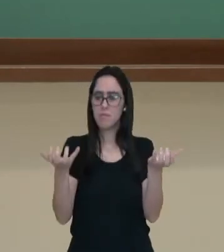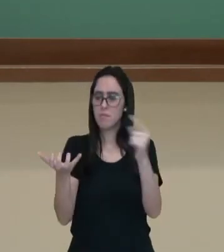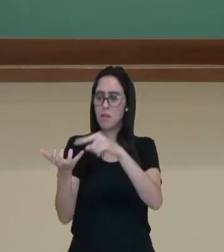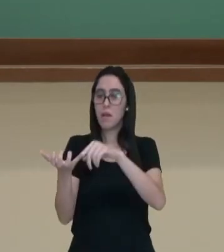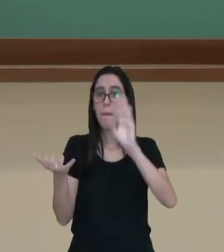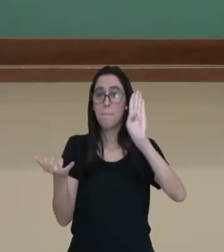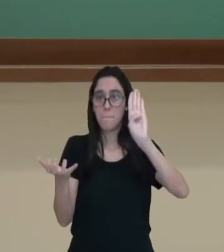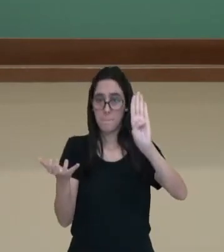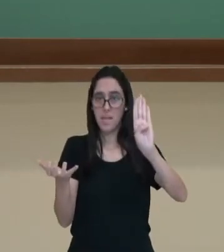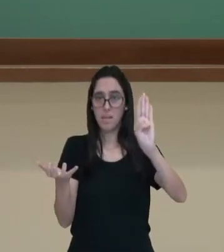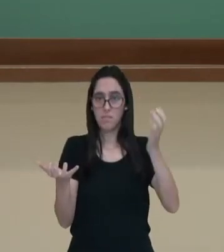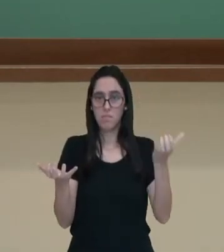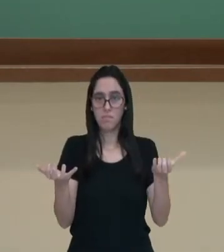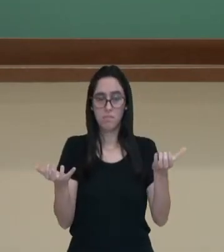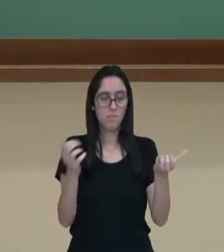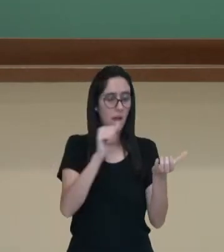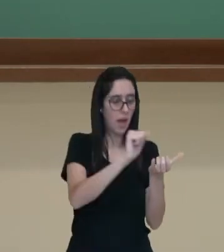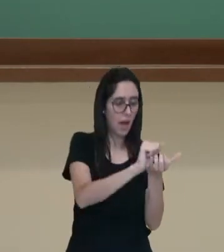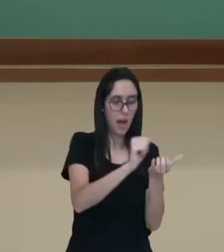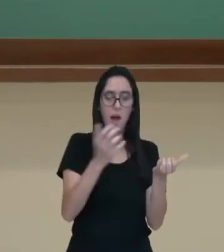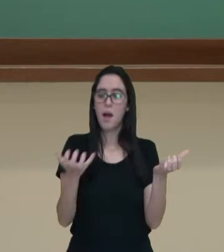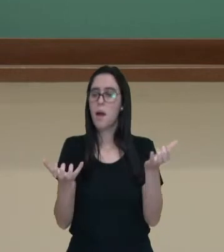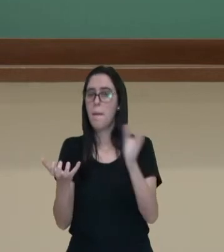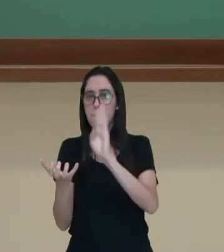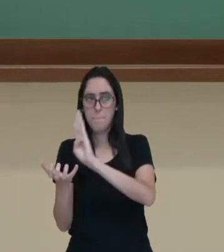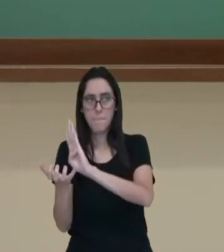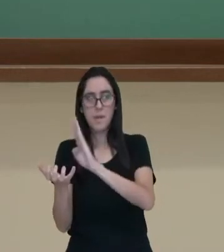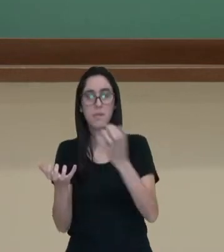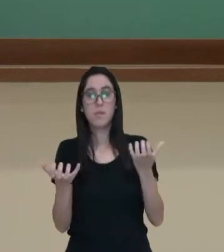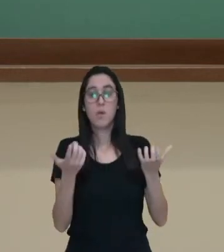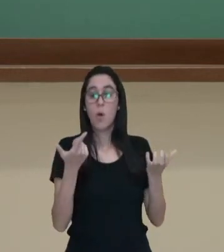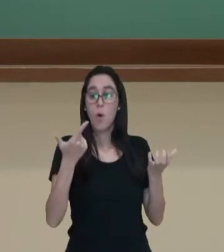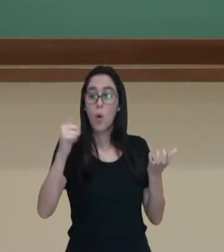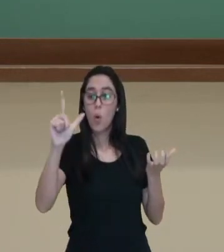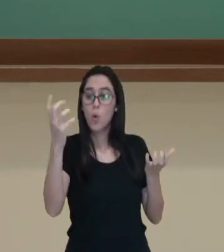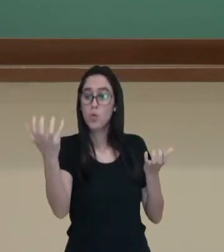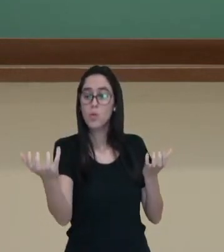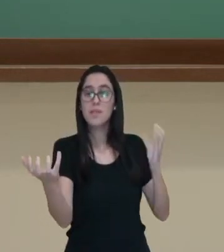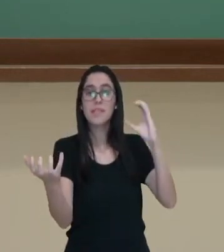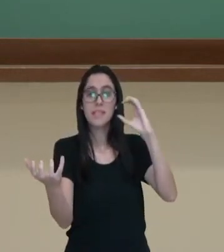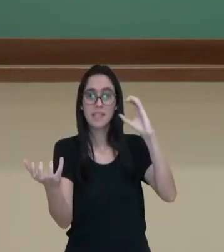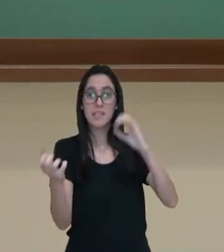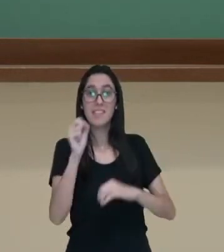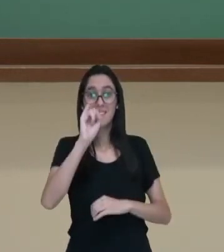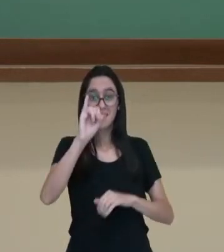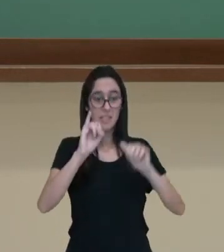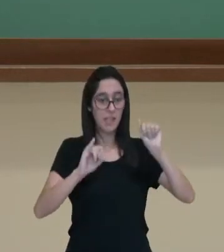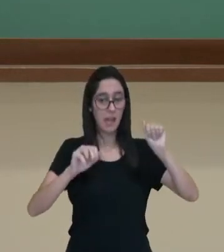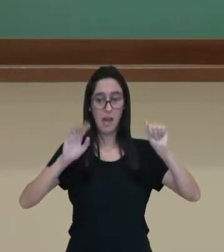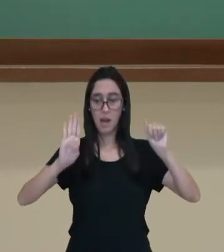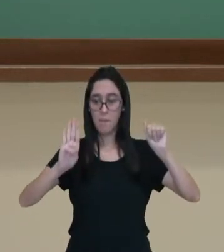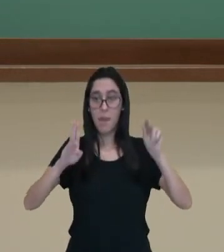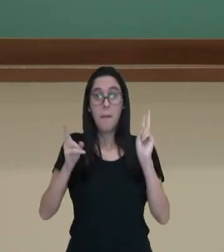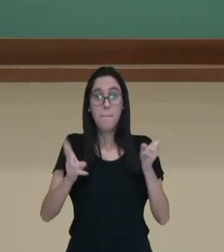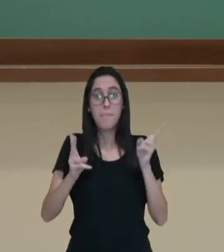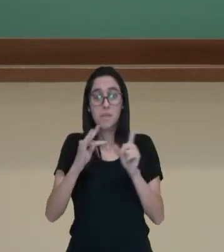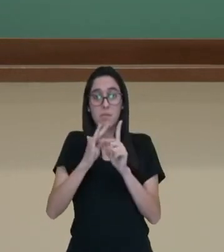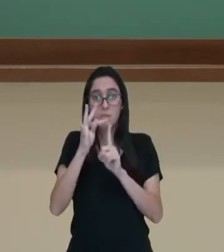B, aqui tem um corpo C. Se o corpo A e o corpo B estão na mesma